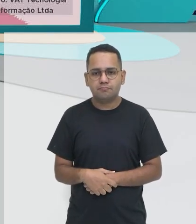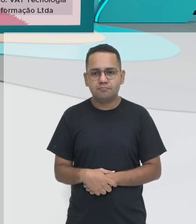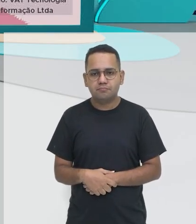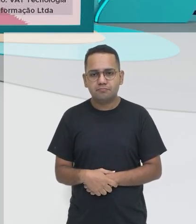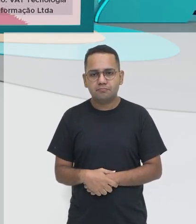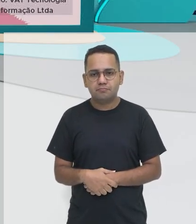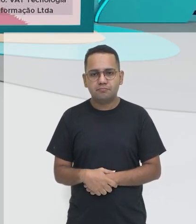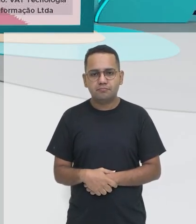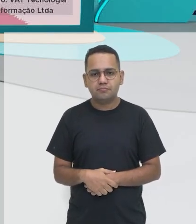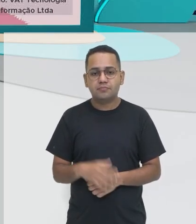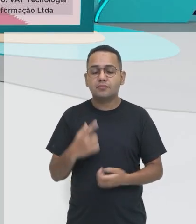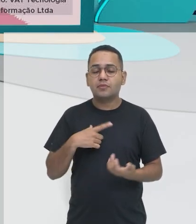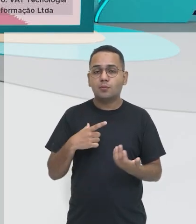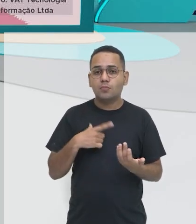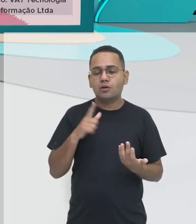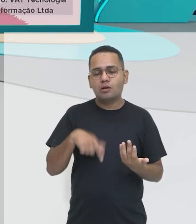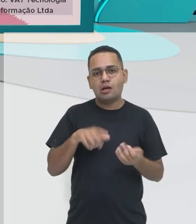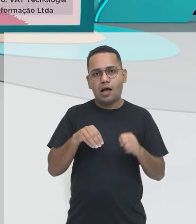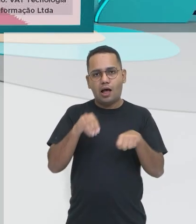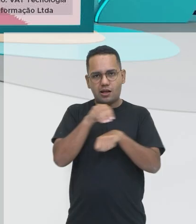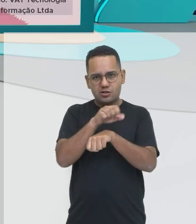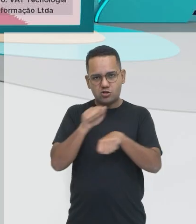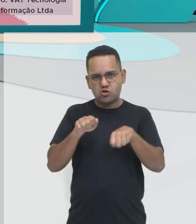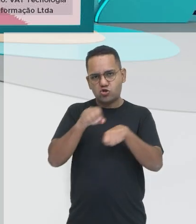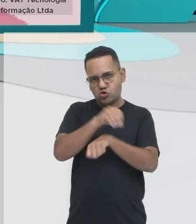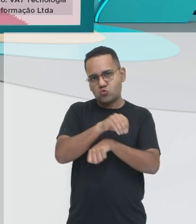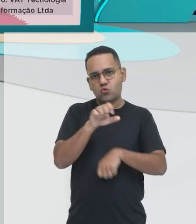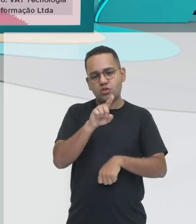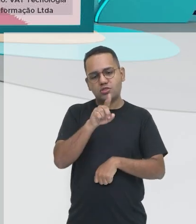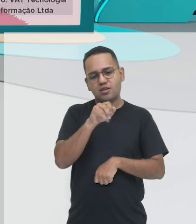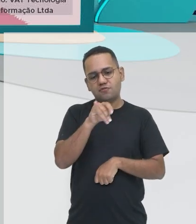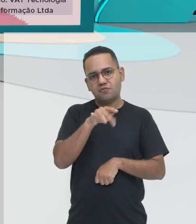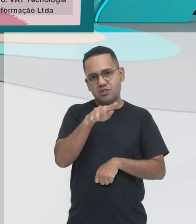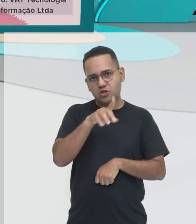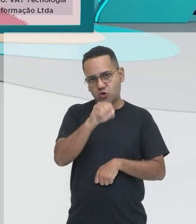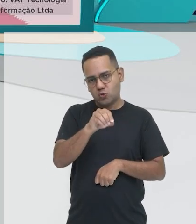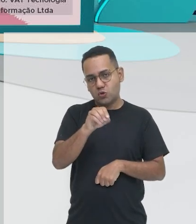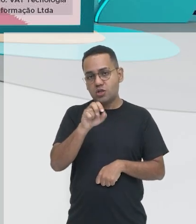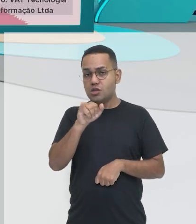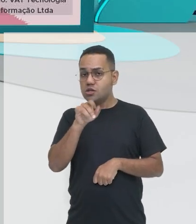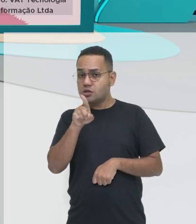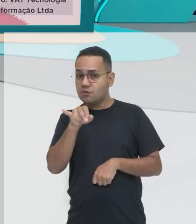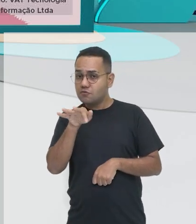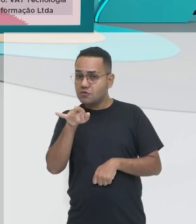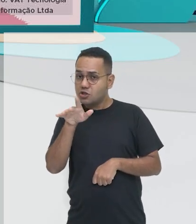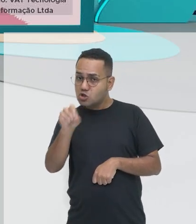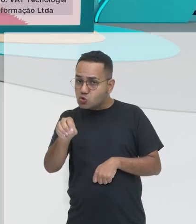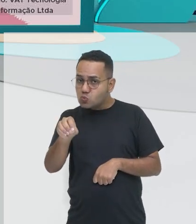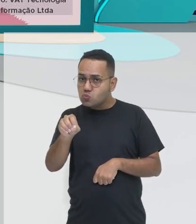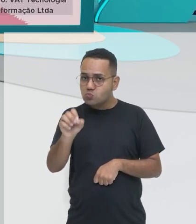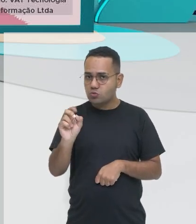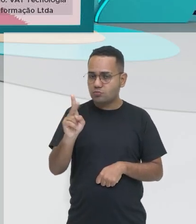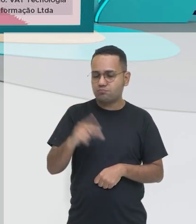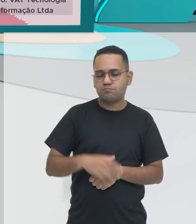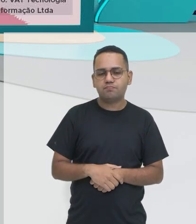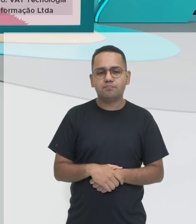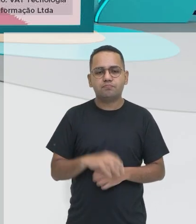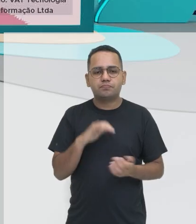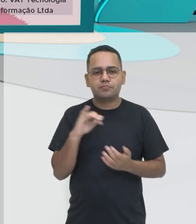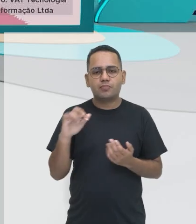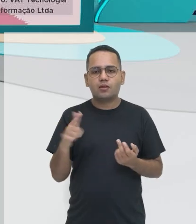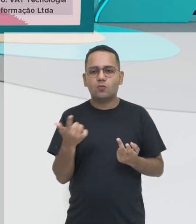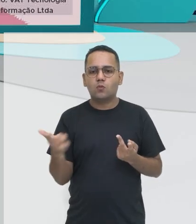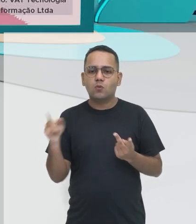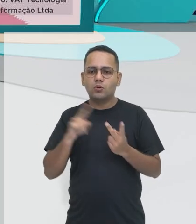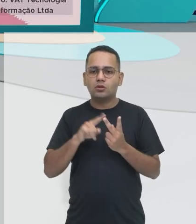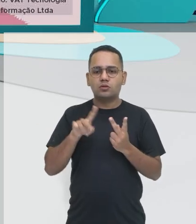dois artigos indefinidos, que é a e an, que nós acabamos de ver. Agora a gente vai adentrar